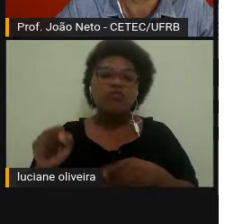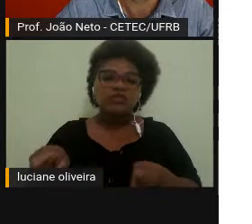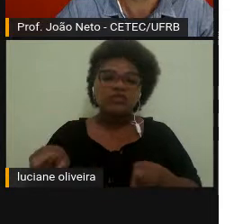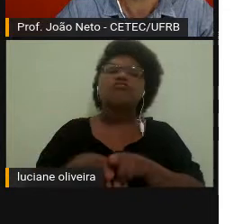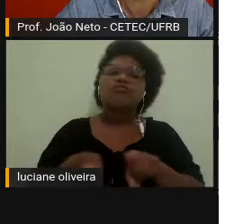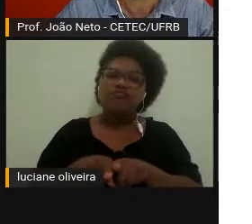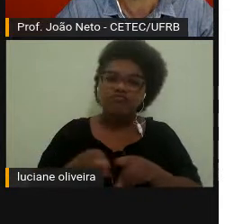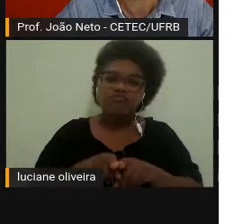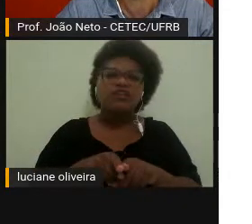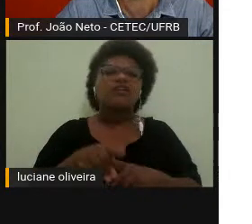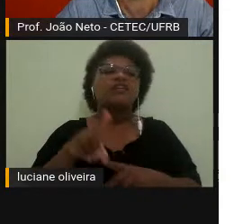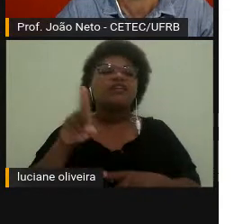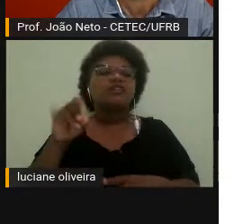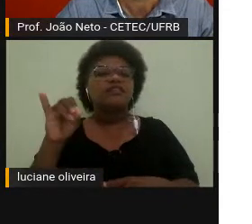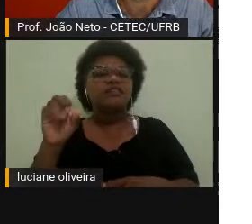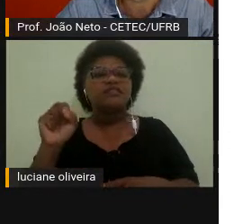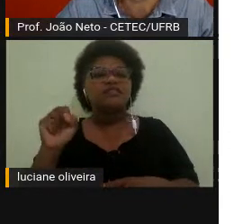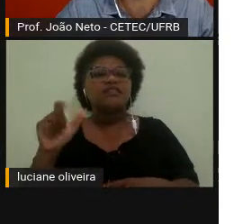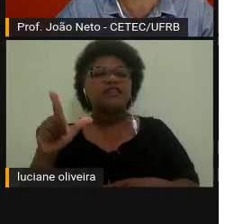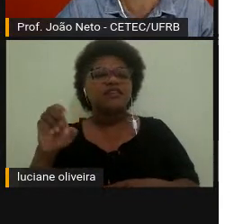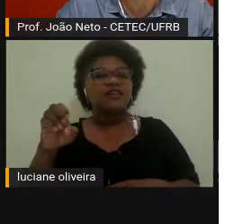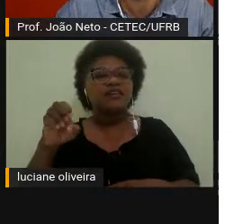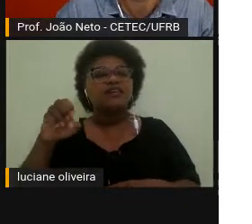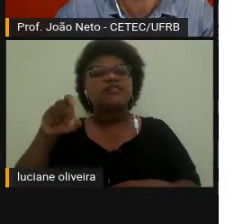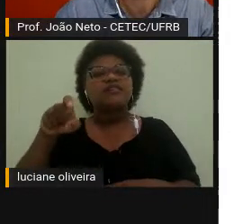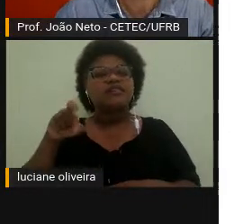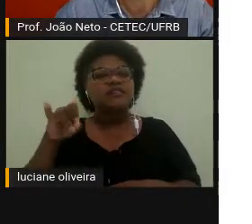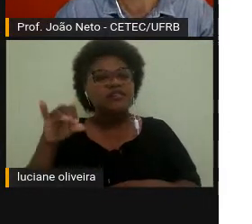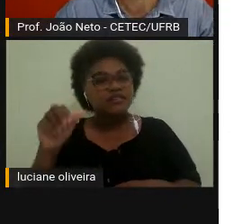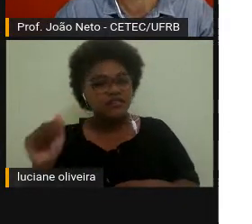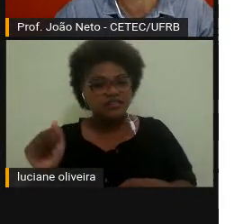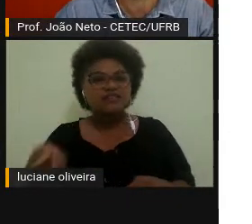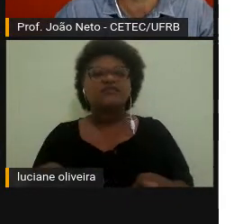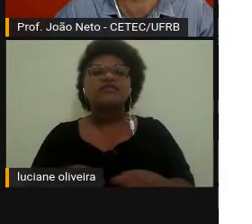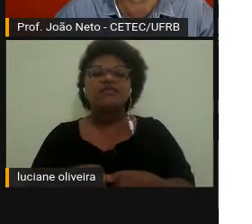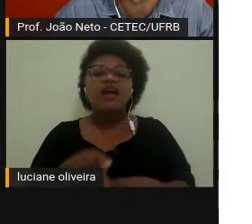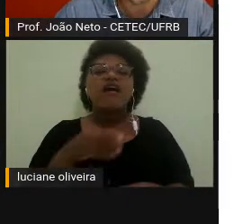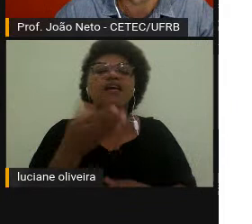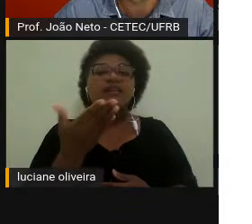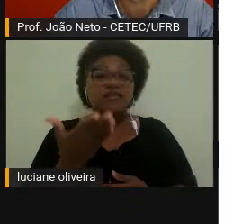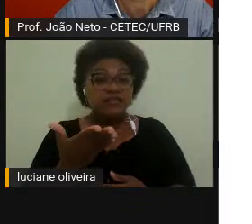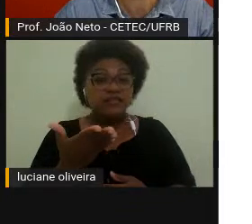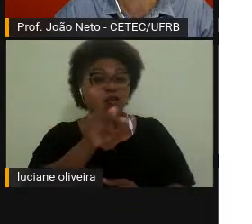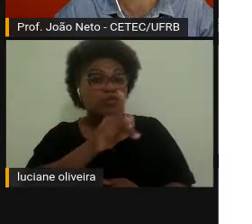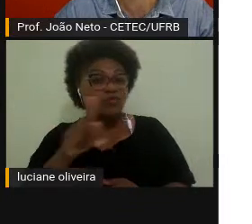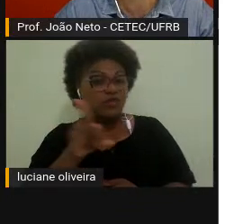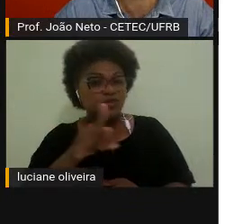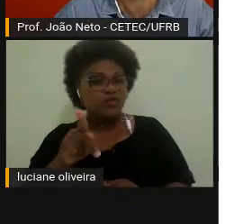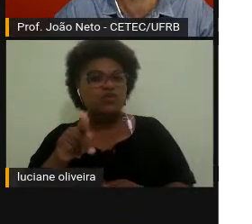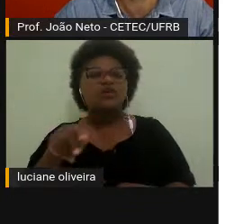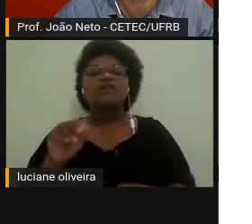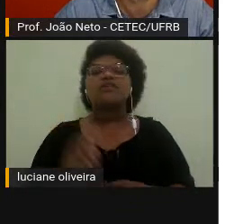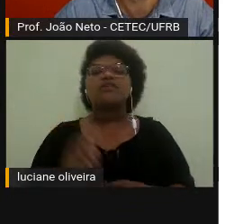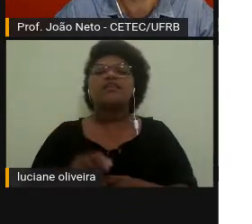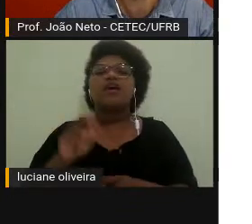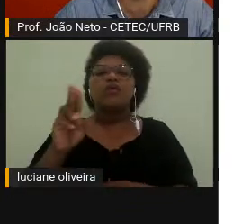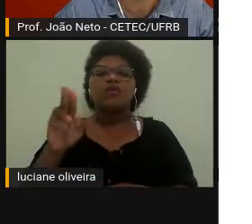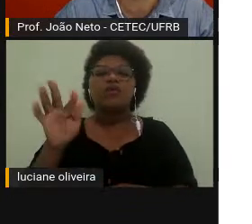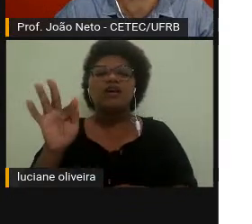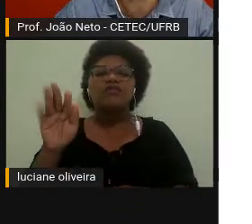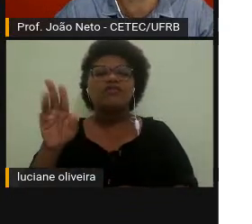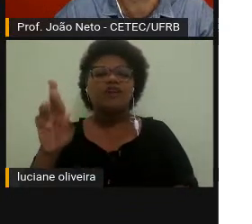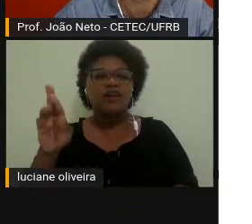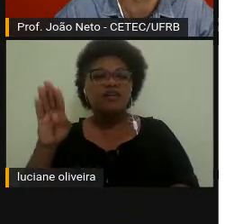dislexia e essa é uma professora a da ufrb a professora Luciene